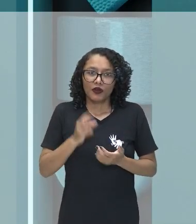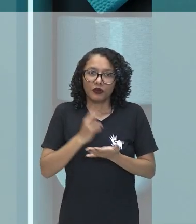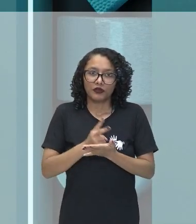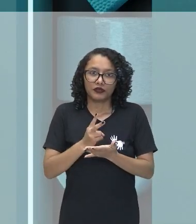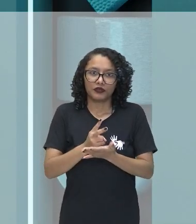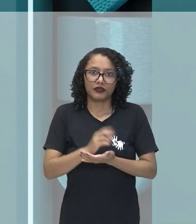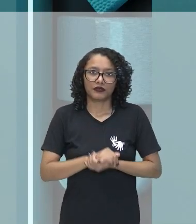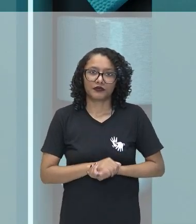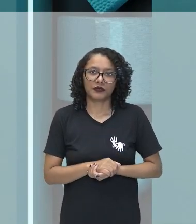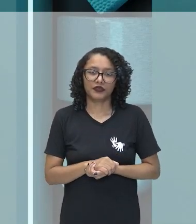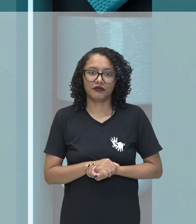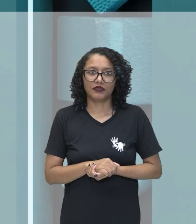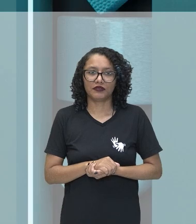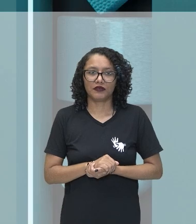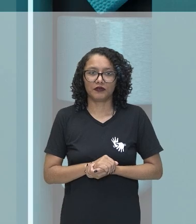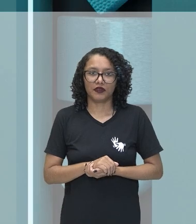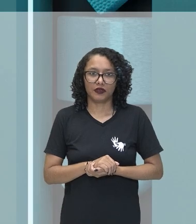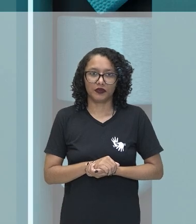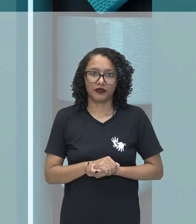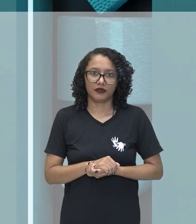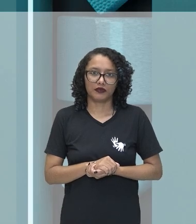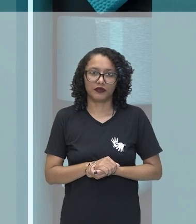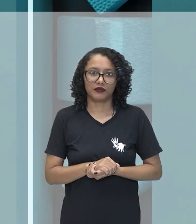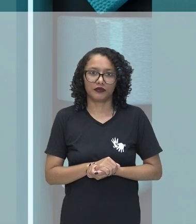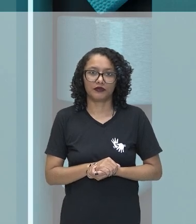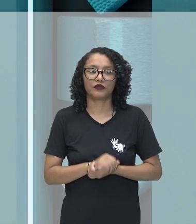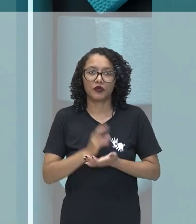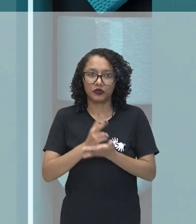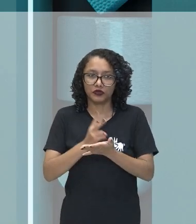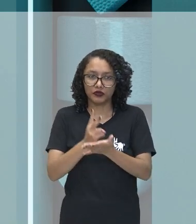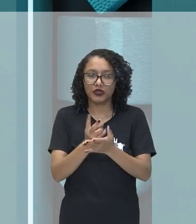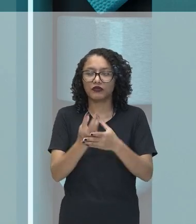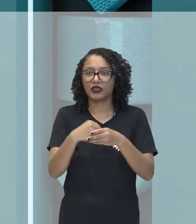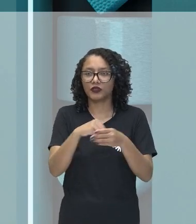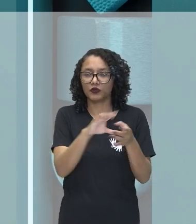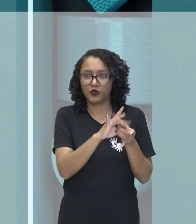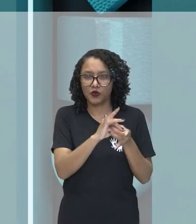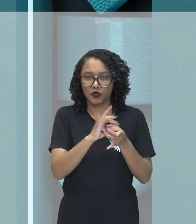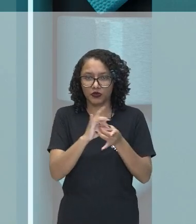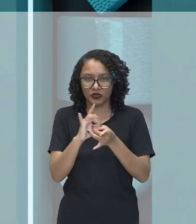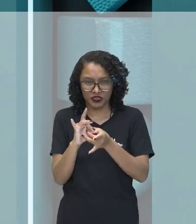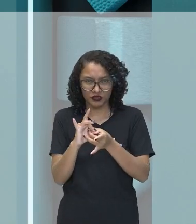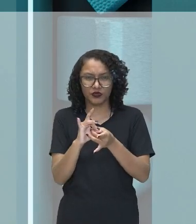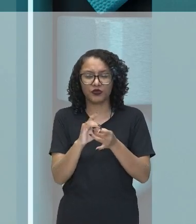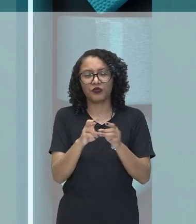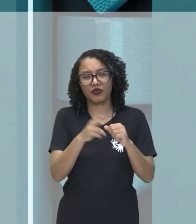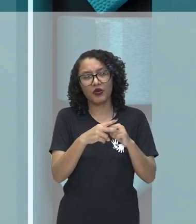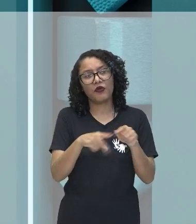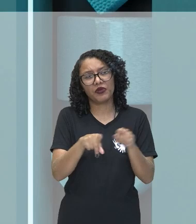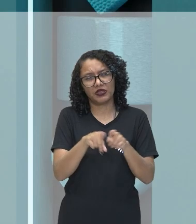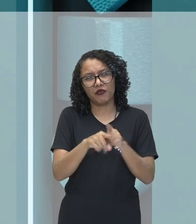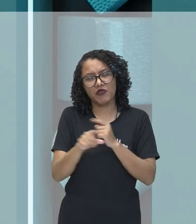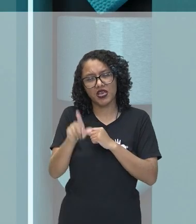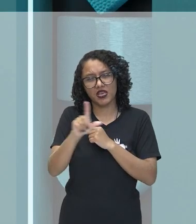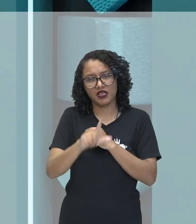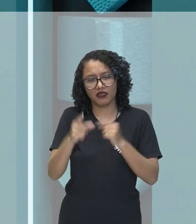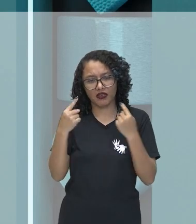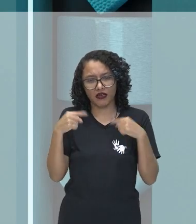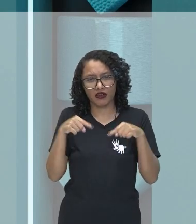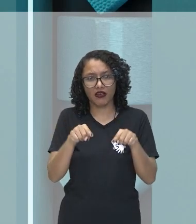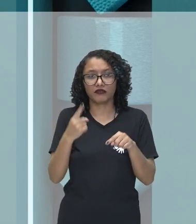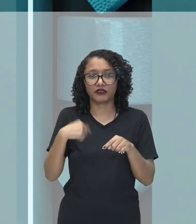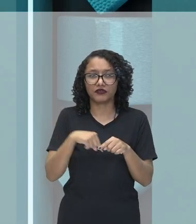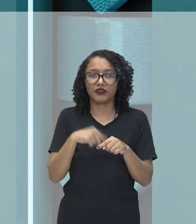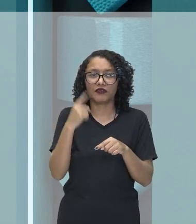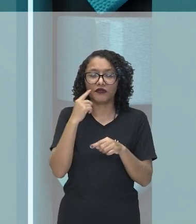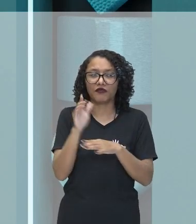em um outro contexto, um contexto mais verbal, ao mesmo tempo que literário, a gente vai dar uma olhadinha